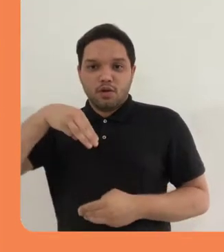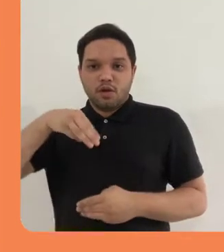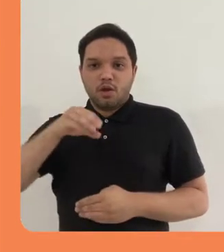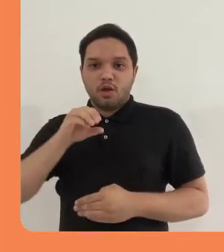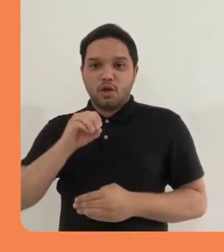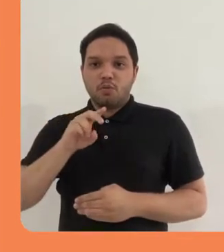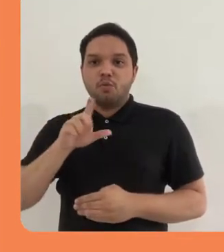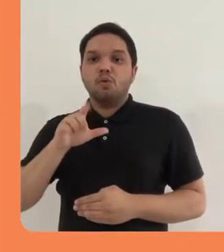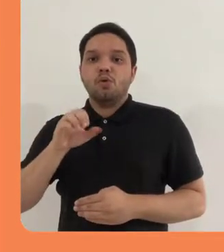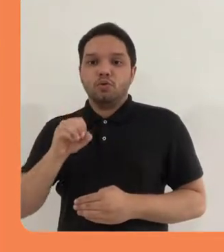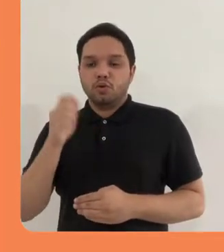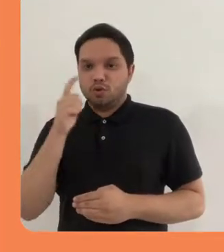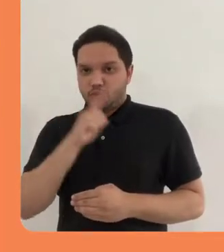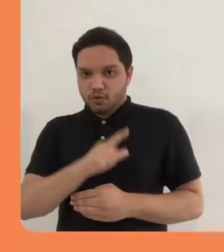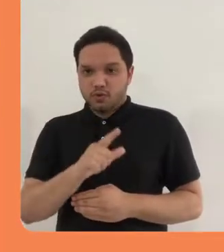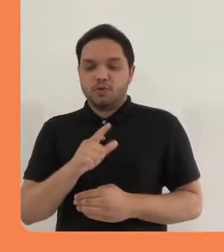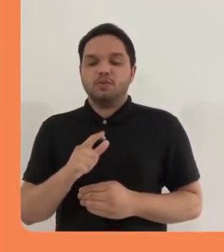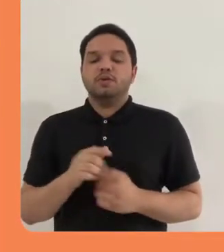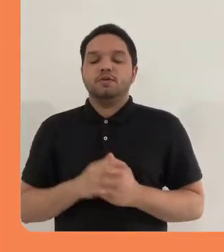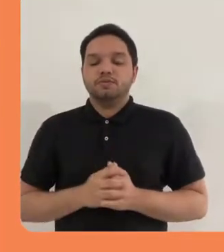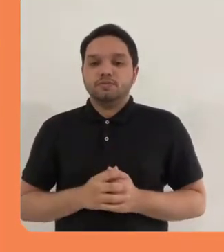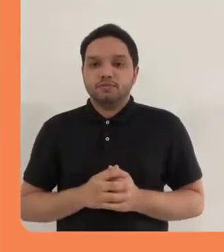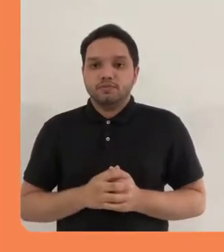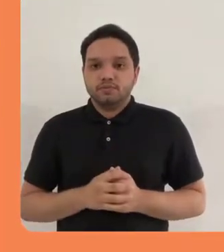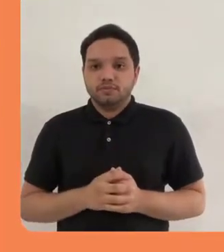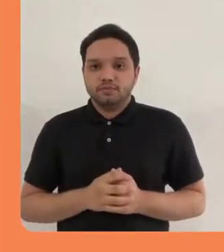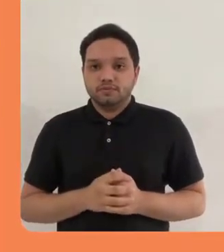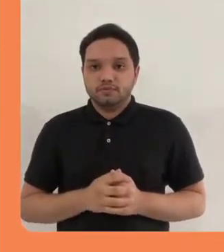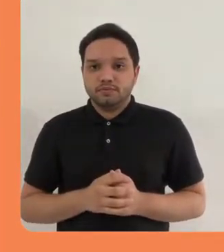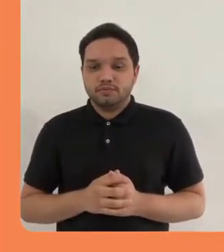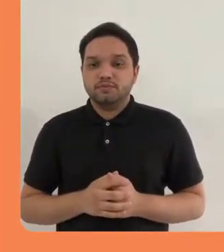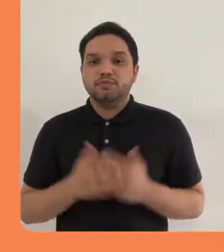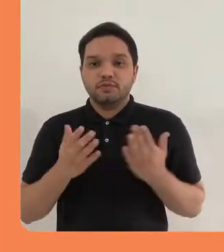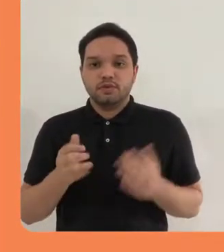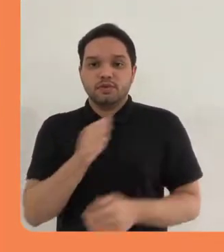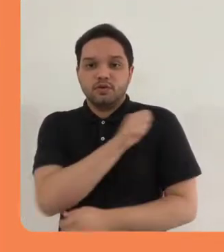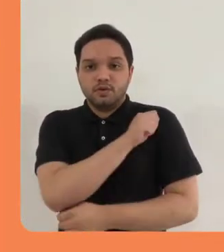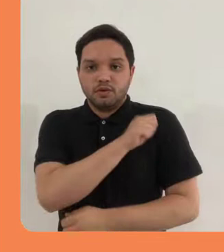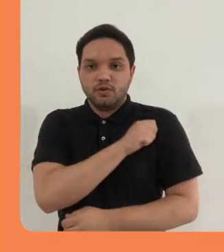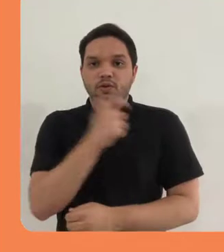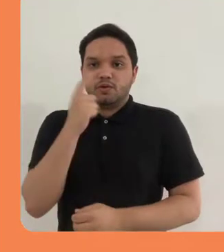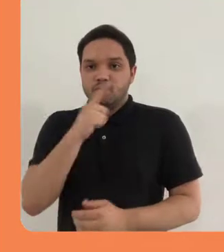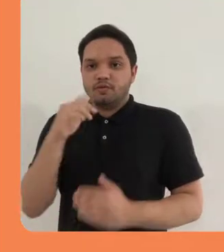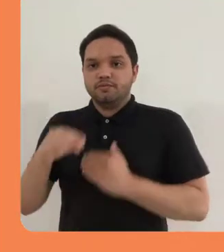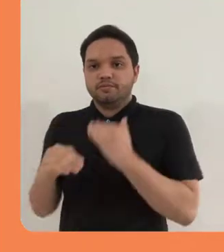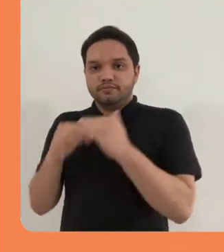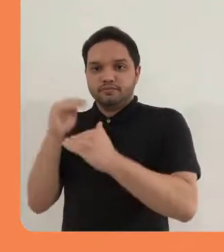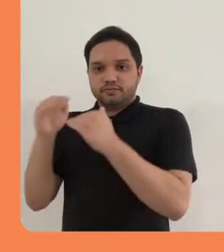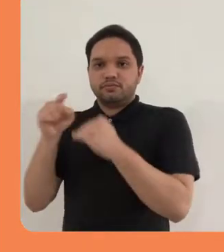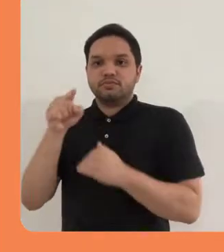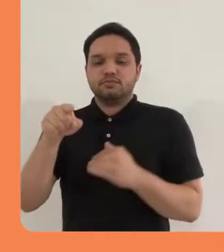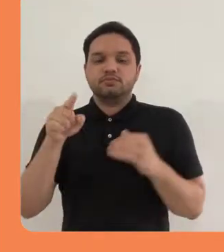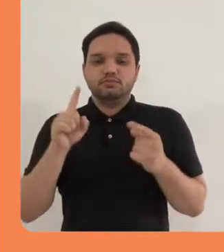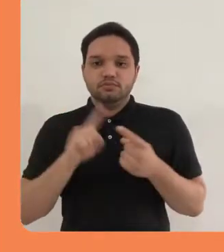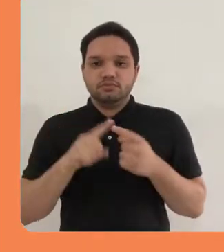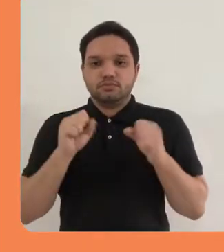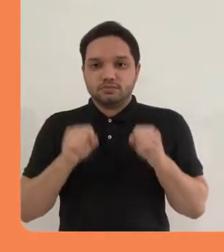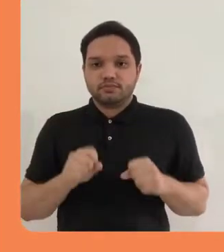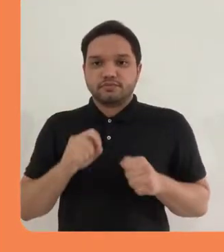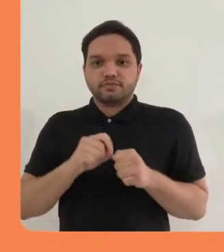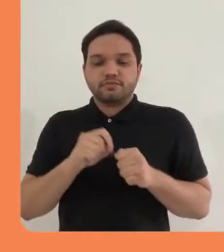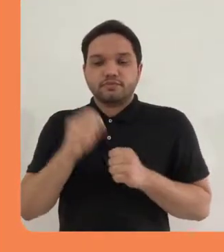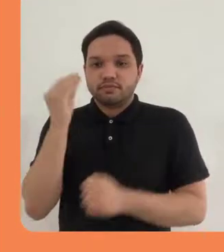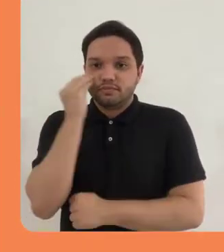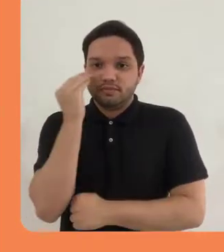e um módulo também, o tutorial, também ganhamos pontos. E assim os seus alunos vão subir de nível.